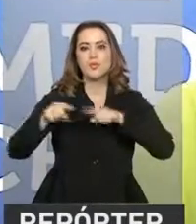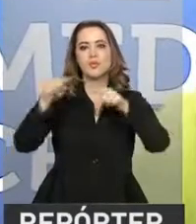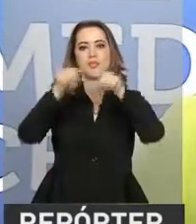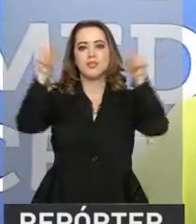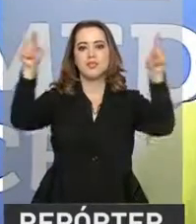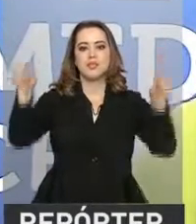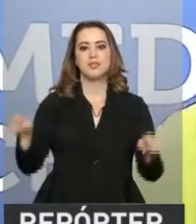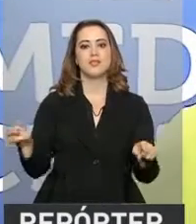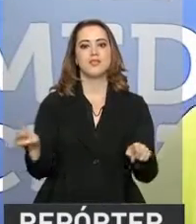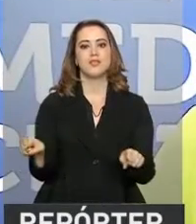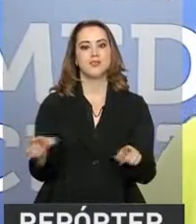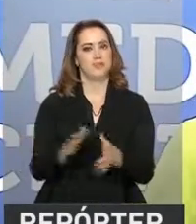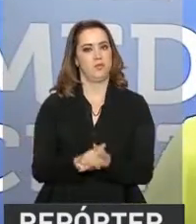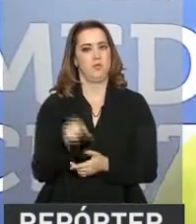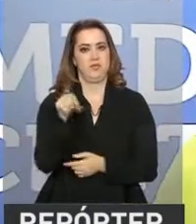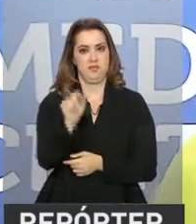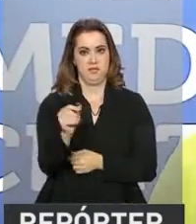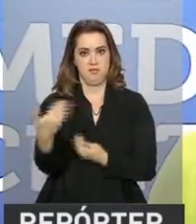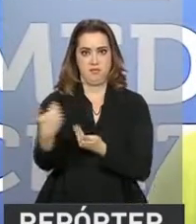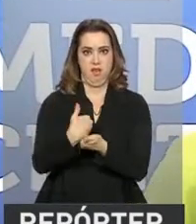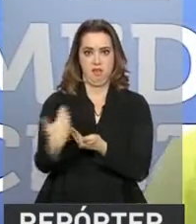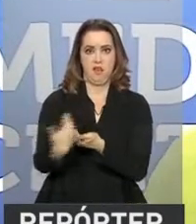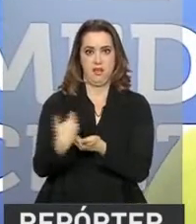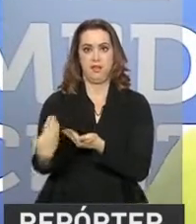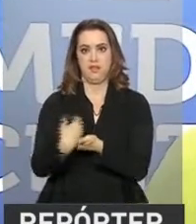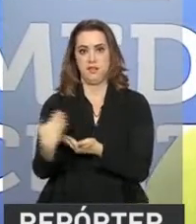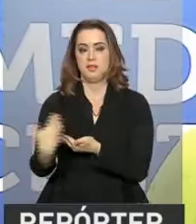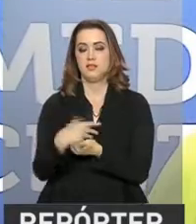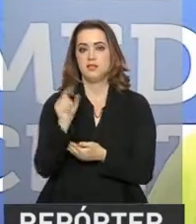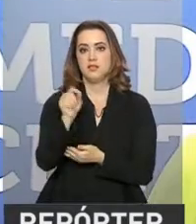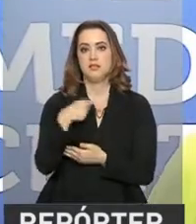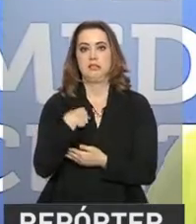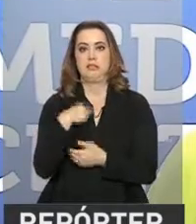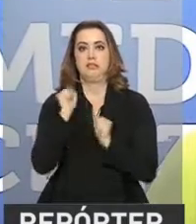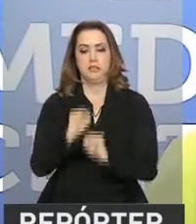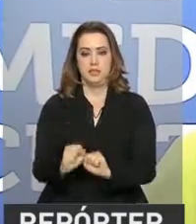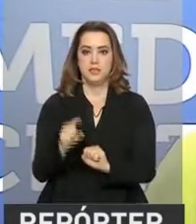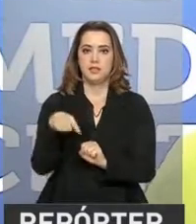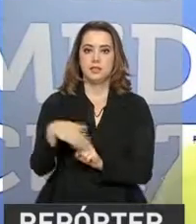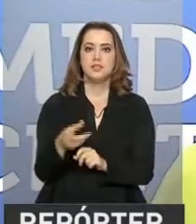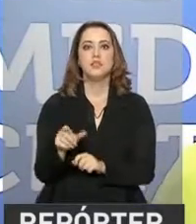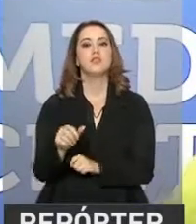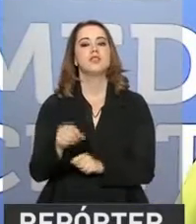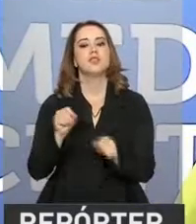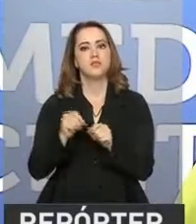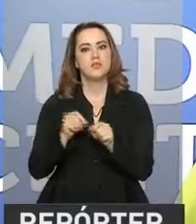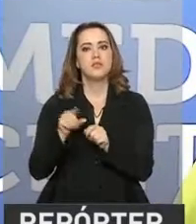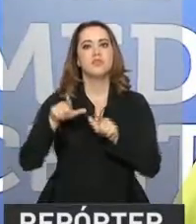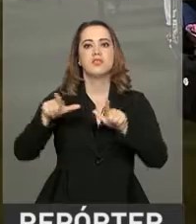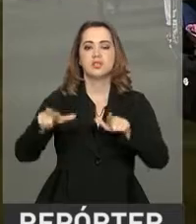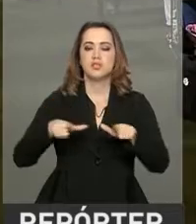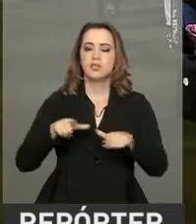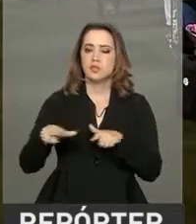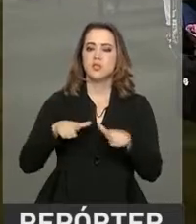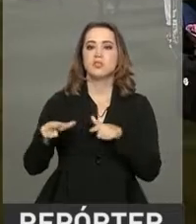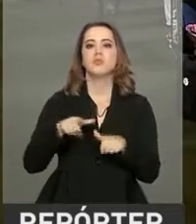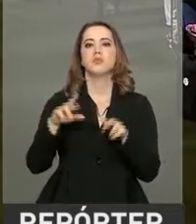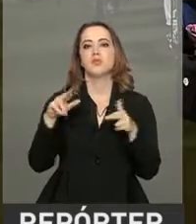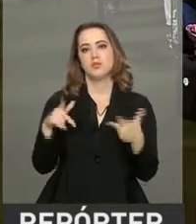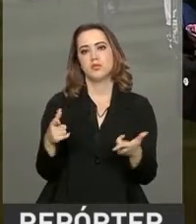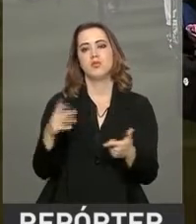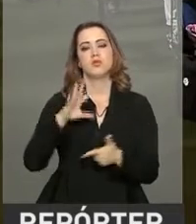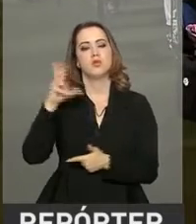não é toda a operação, mas é todo o portão, e conseguir fazer com que isso seja uma melhor experiência para todo mundo. Para atuar